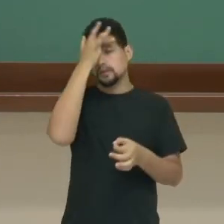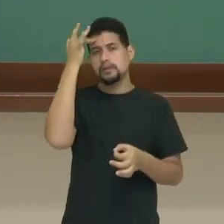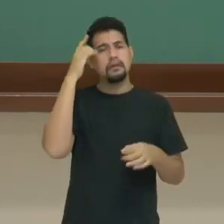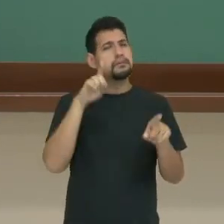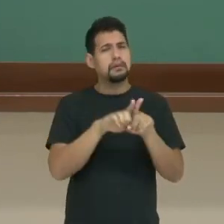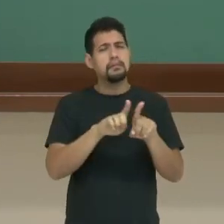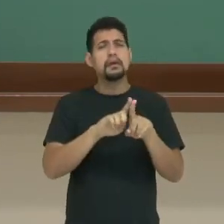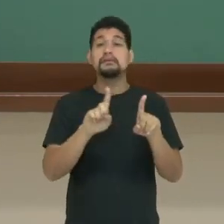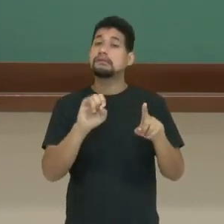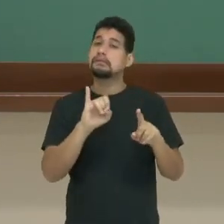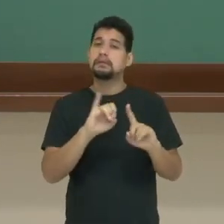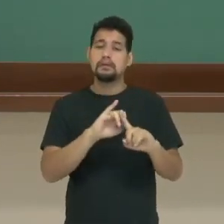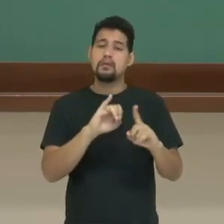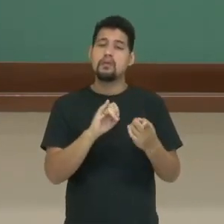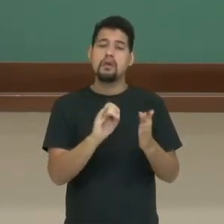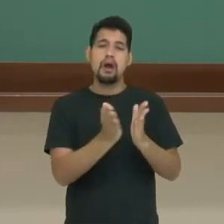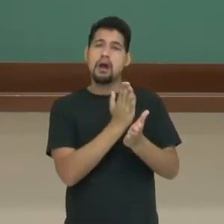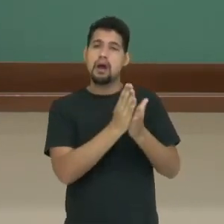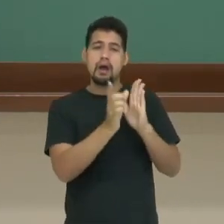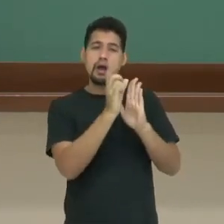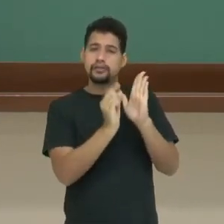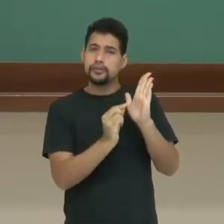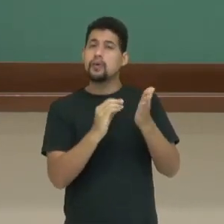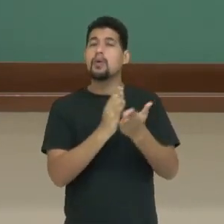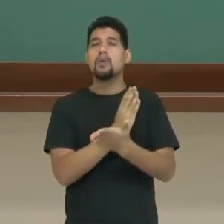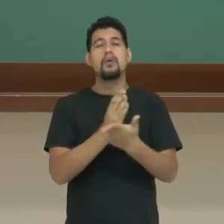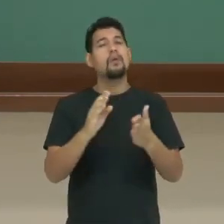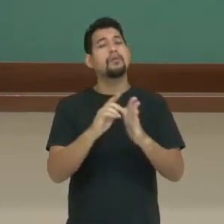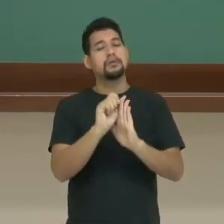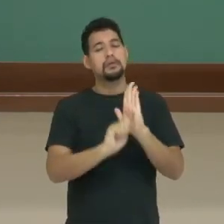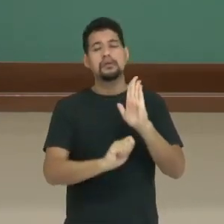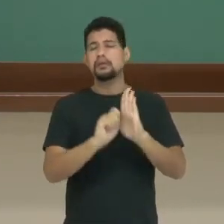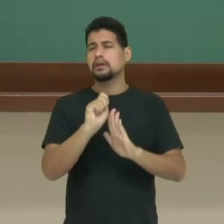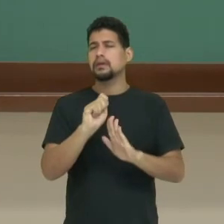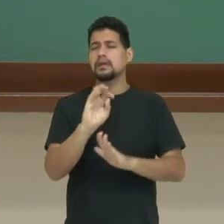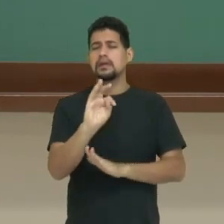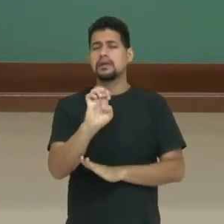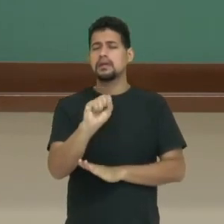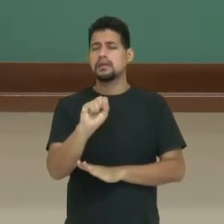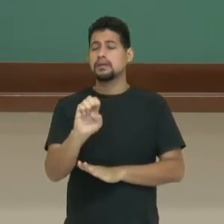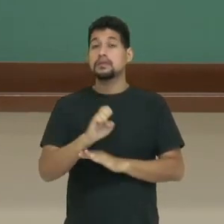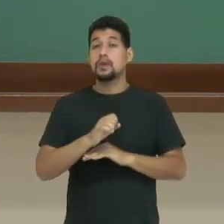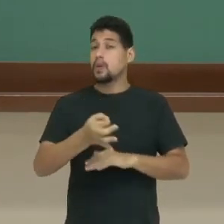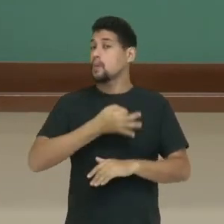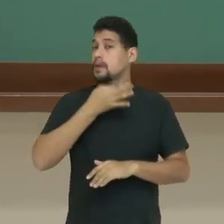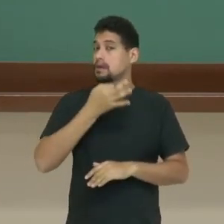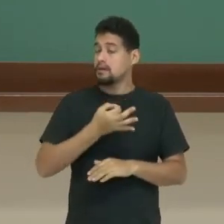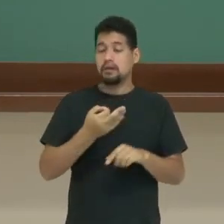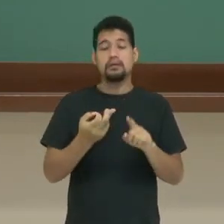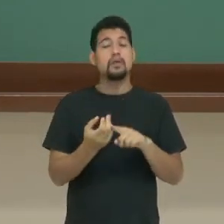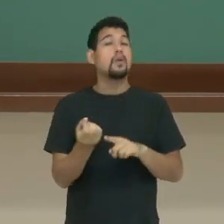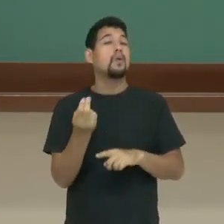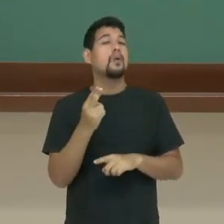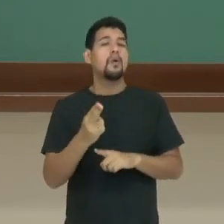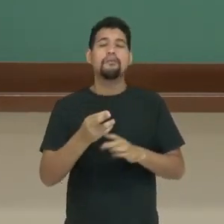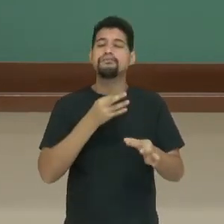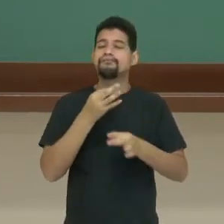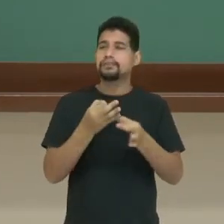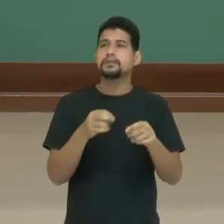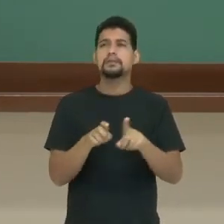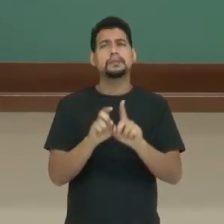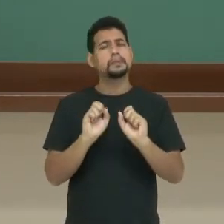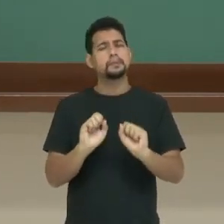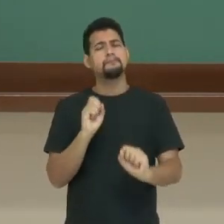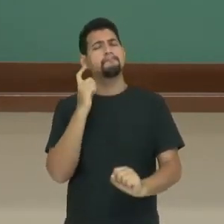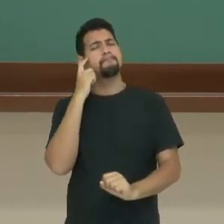se for um artigo, outros gêneros jornalísticos. Tese, posição ou opinião, também você